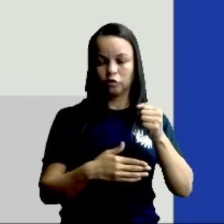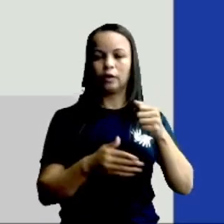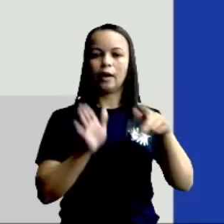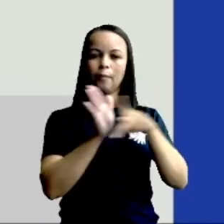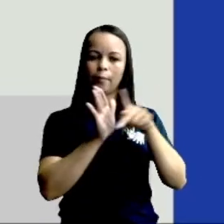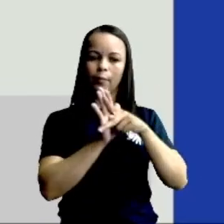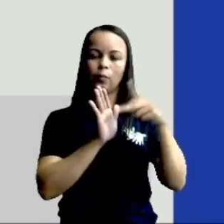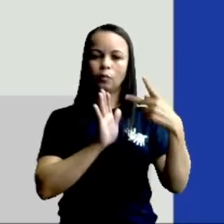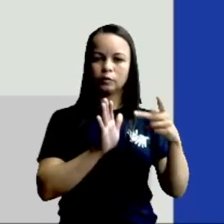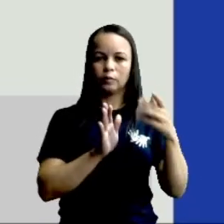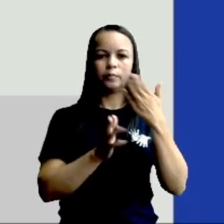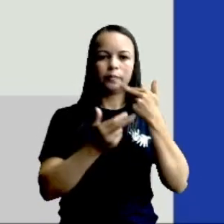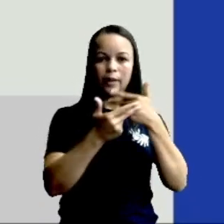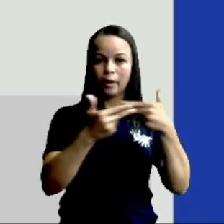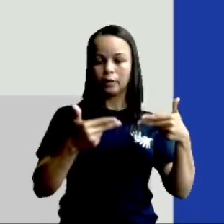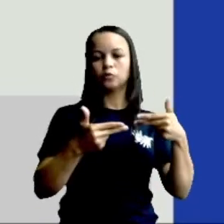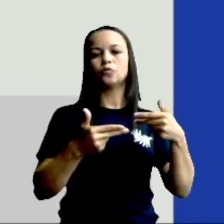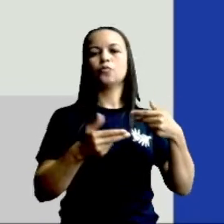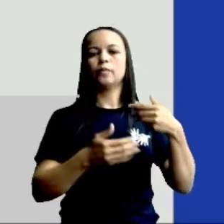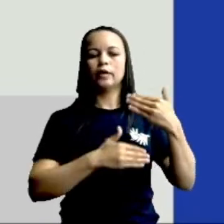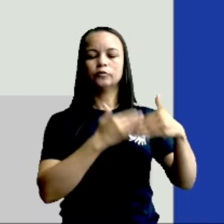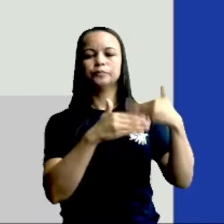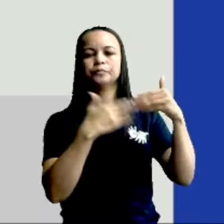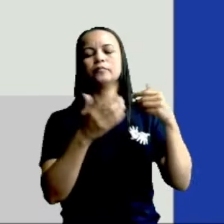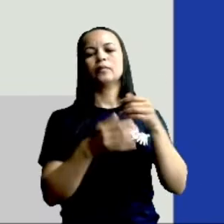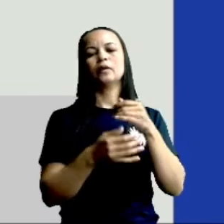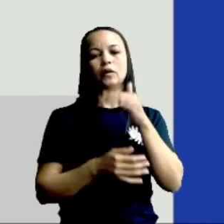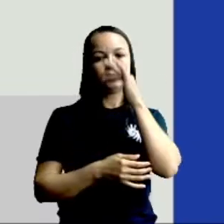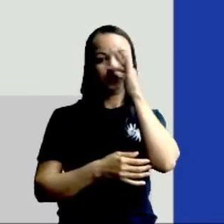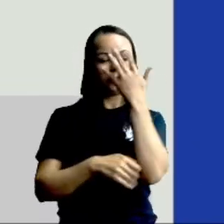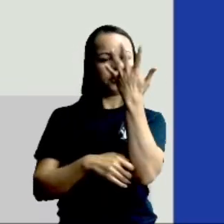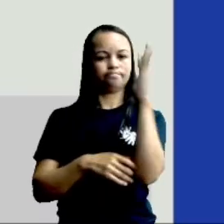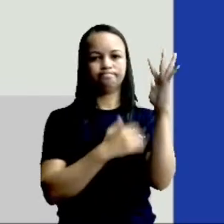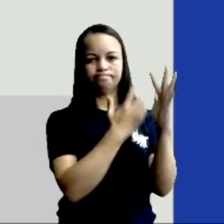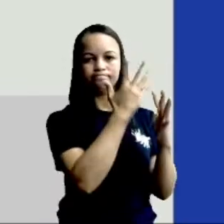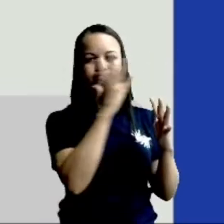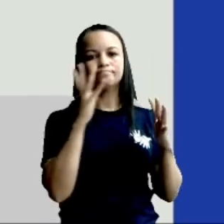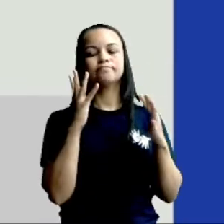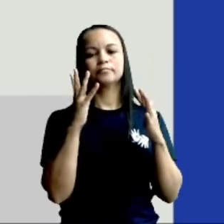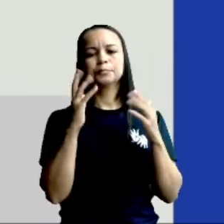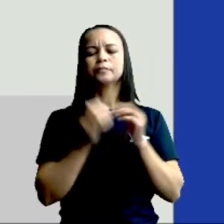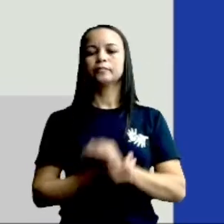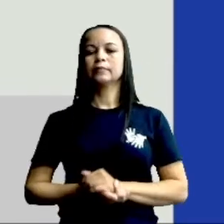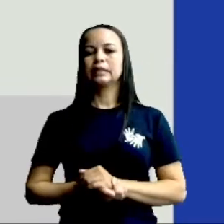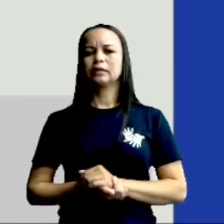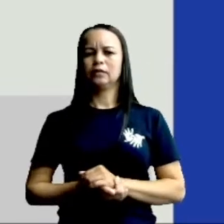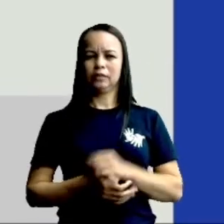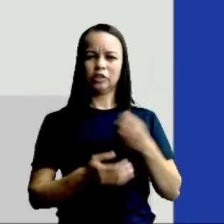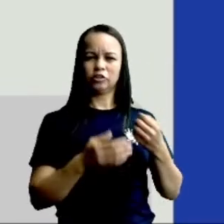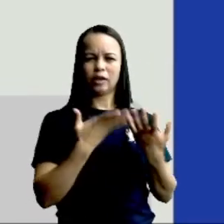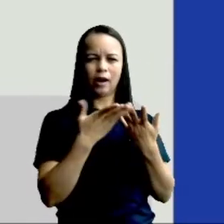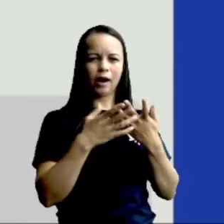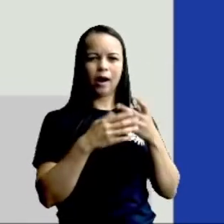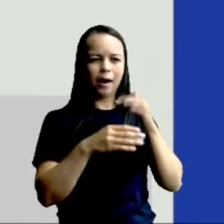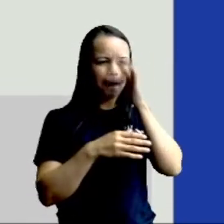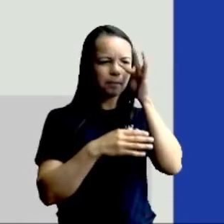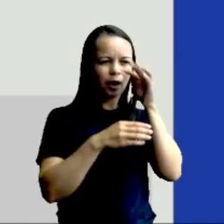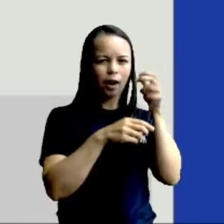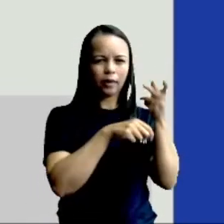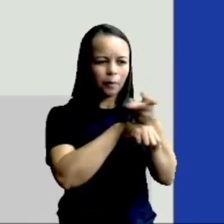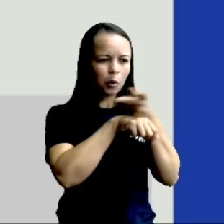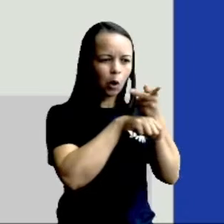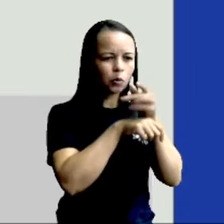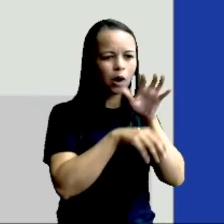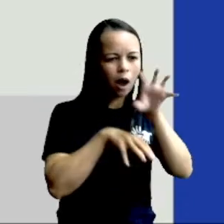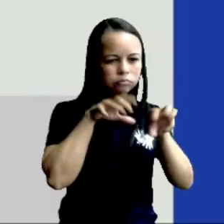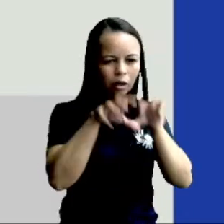próprio alimento, tá? Como as plantas e os vegetais. Você já viu uma planta sair para caçar seu alimento? Não,